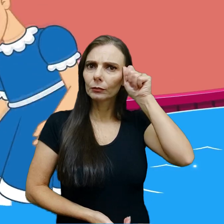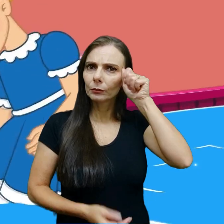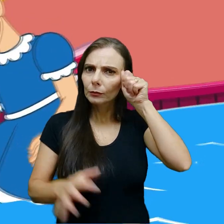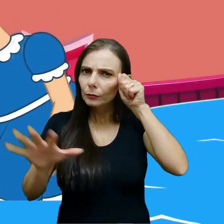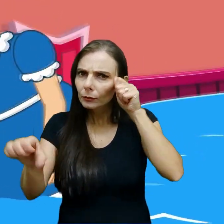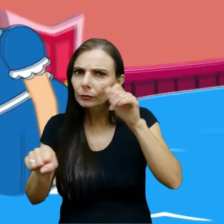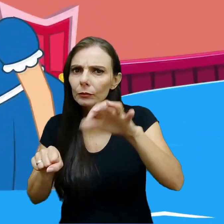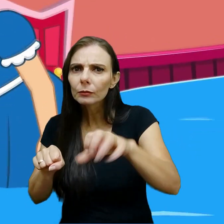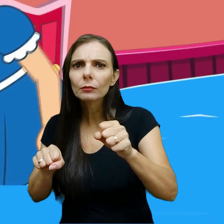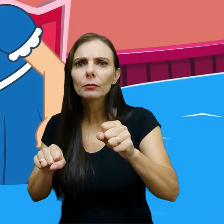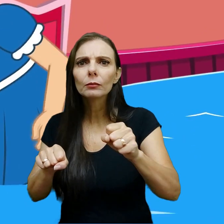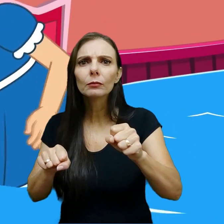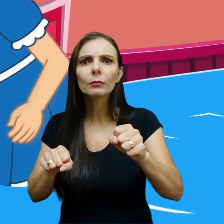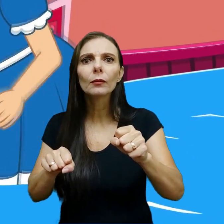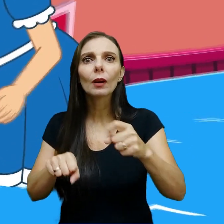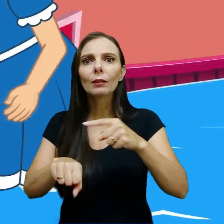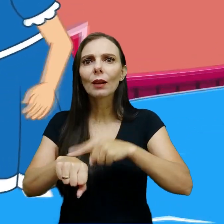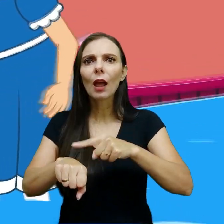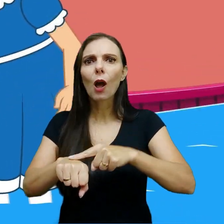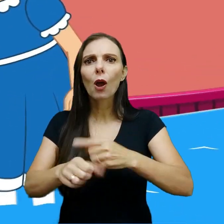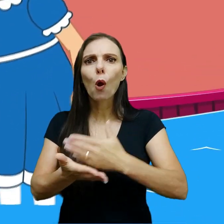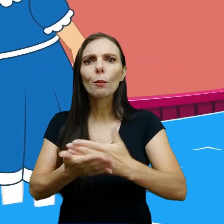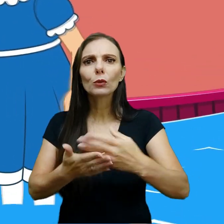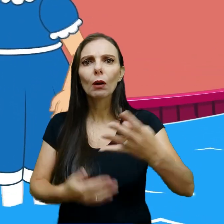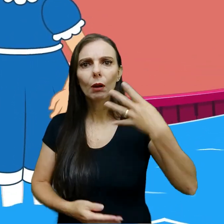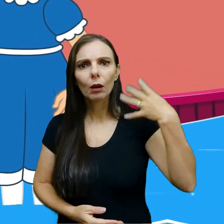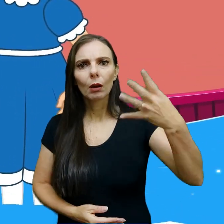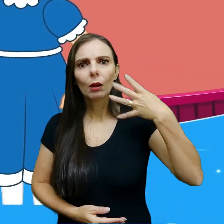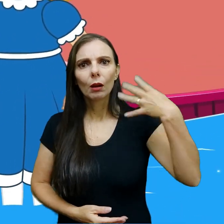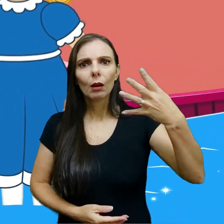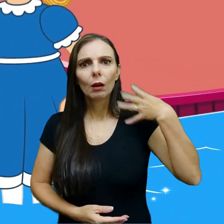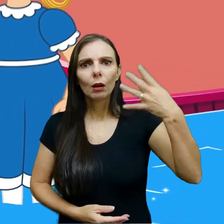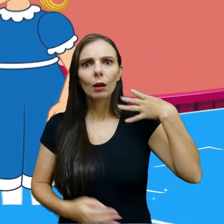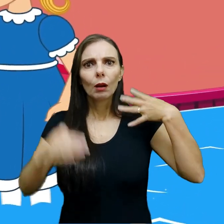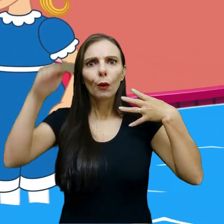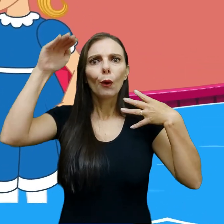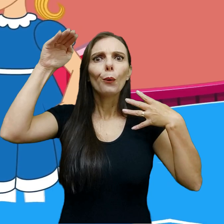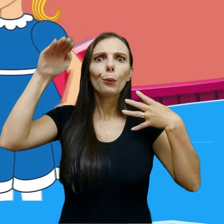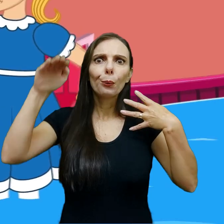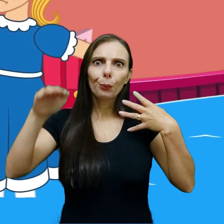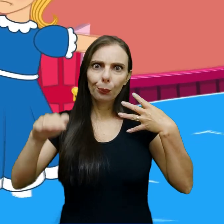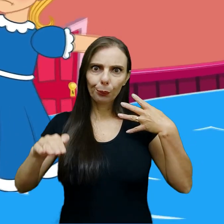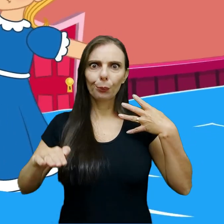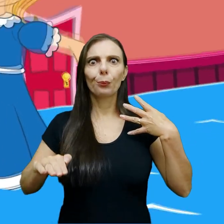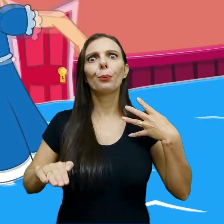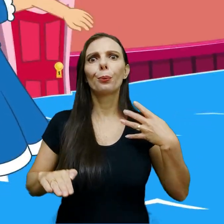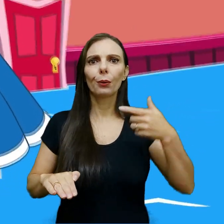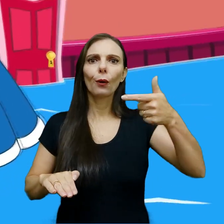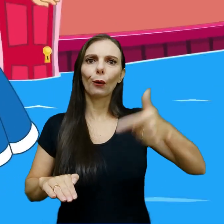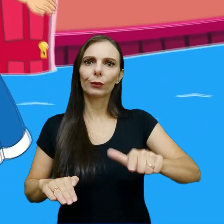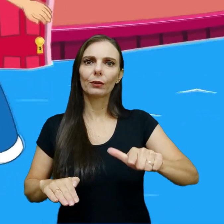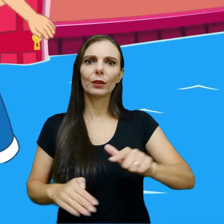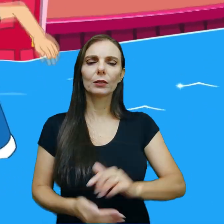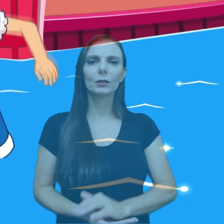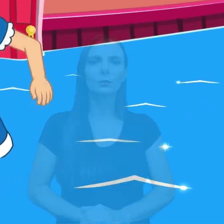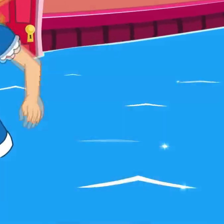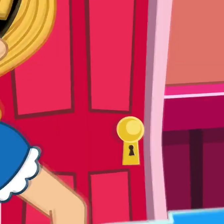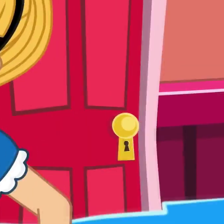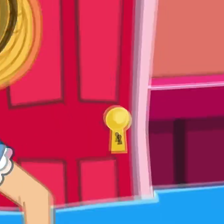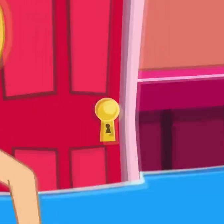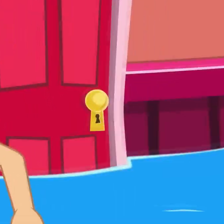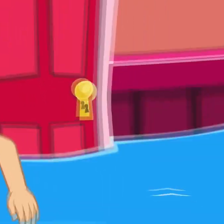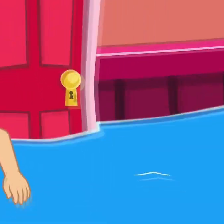Alice pegou as coisas do chão e quando ela começou a abanar, ela começou a encolher